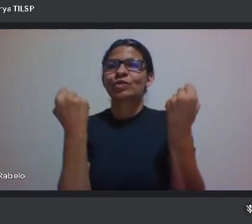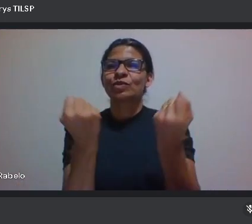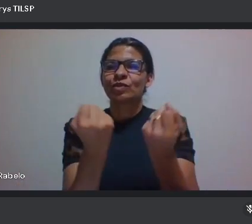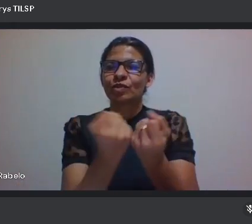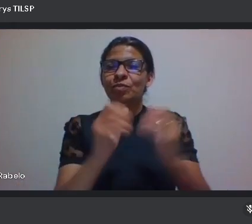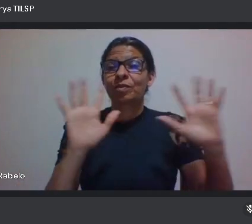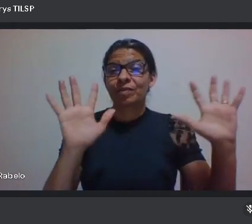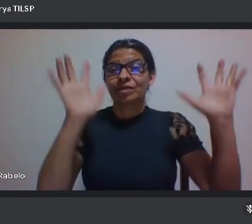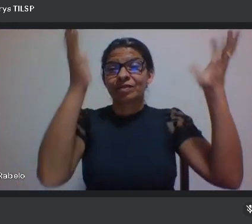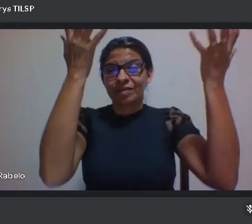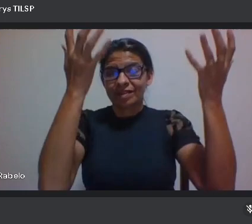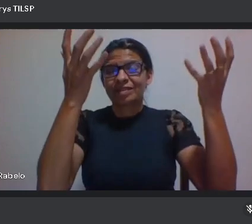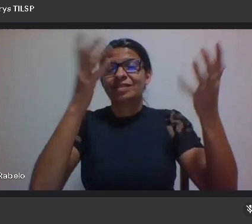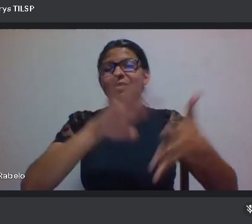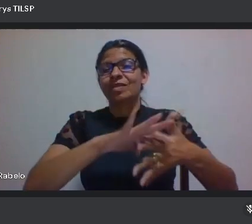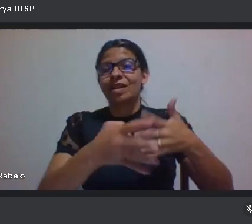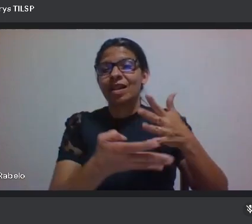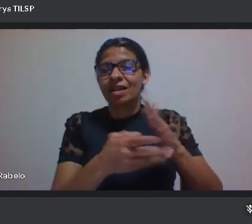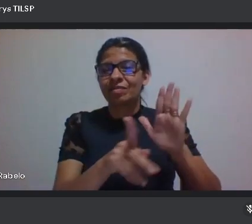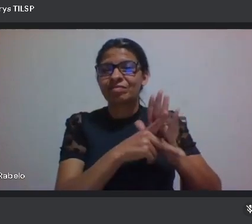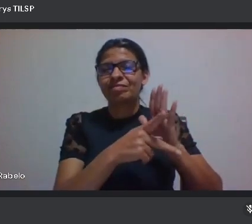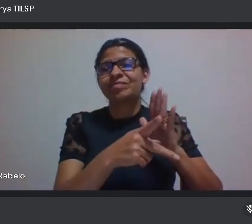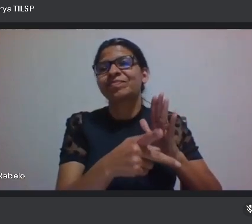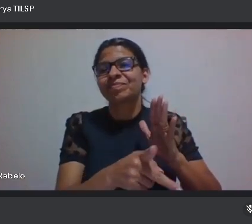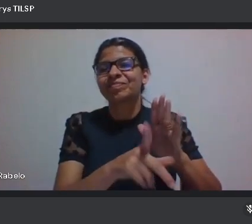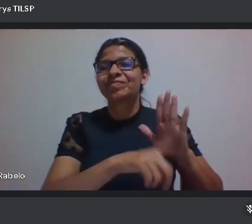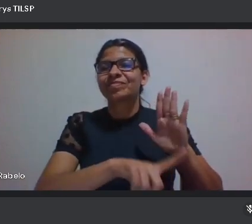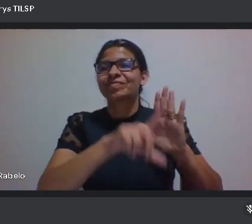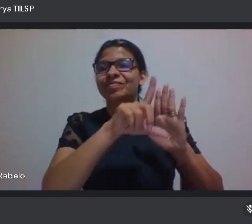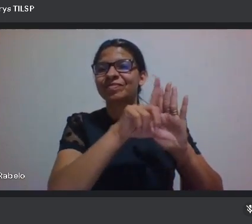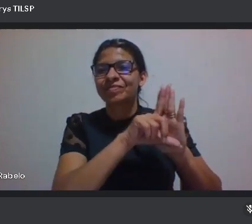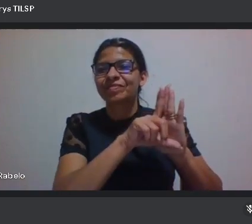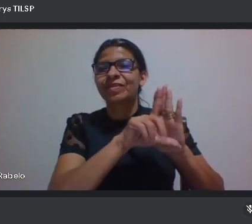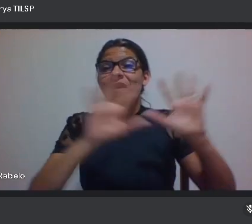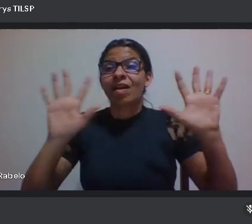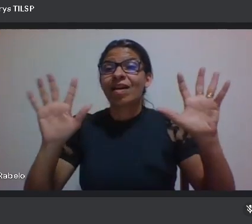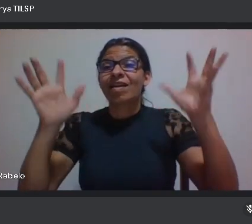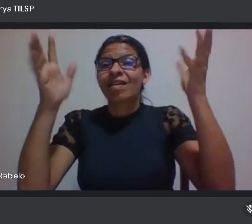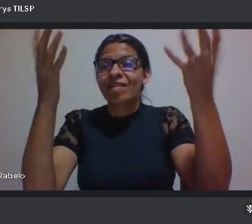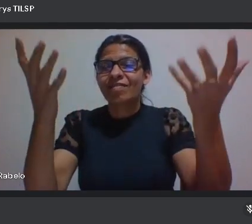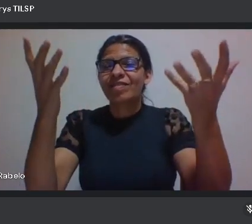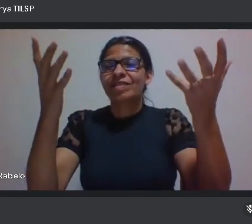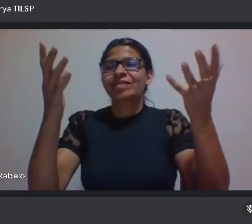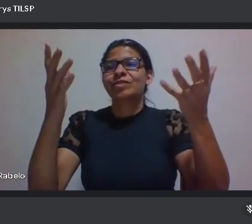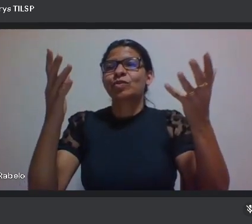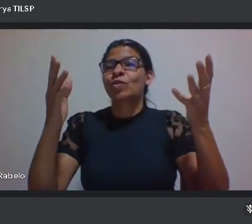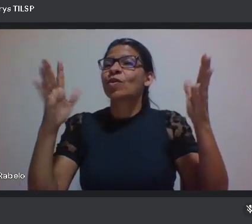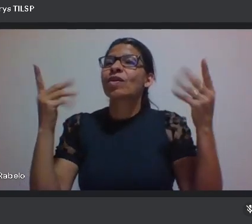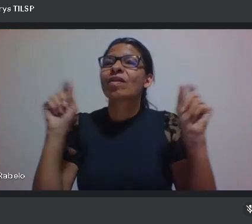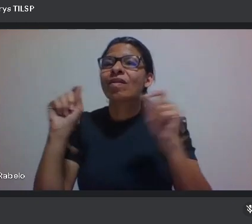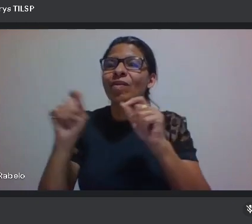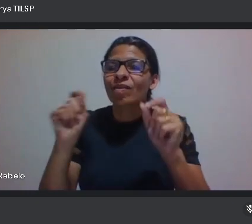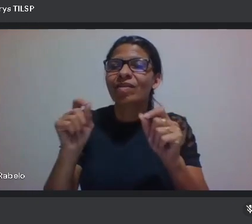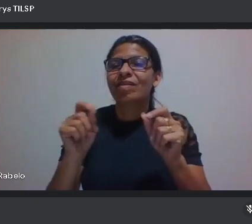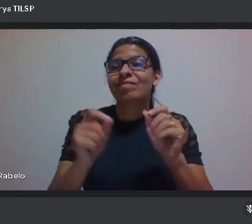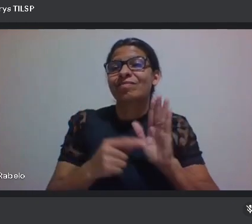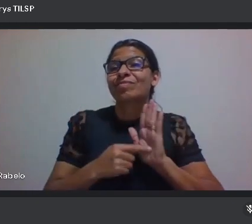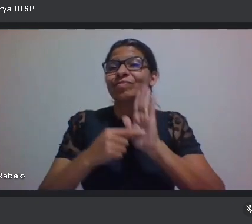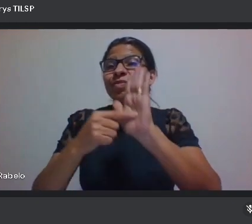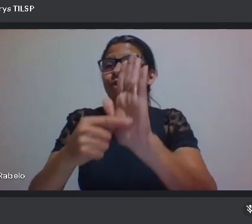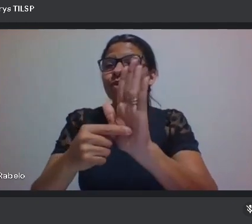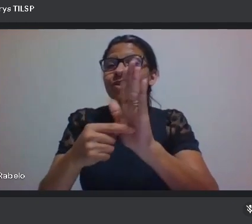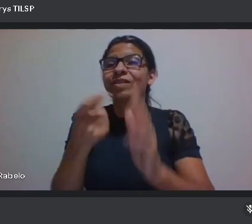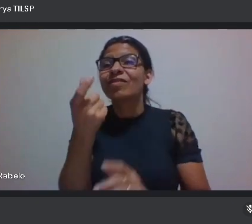Lei de Libras. Esse evento que propõe comemorar os 20 anos da Lei de Libras, né?